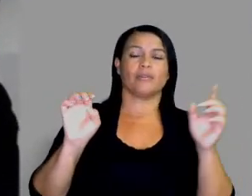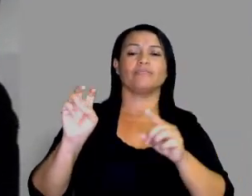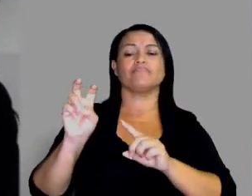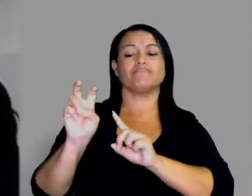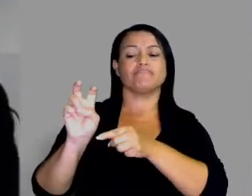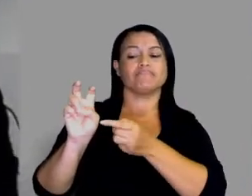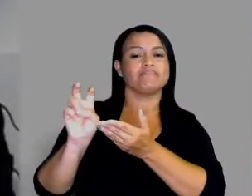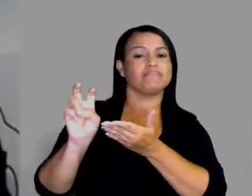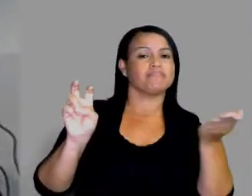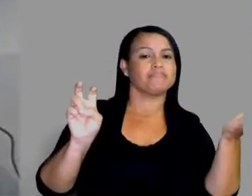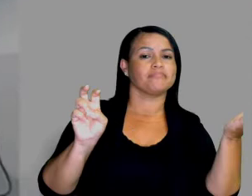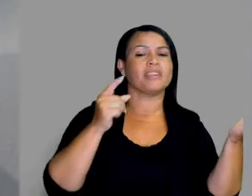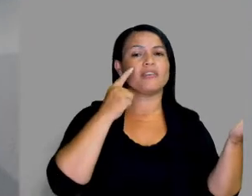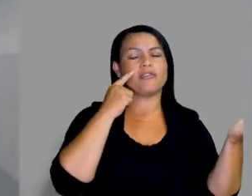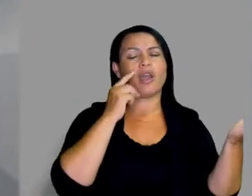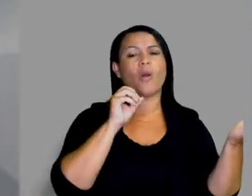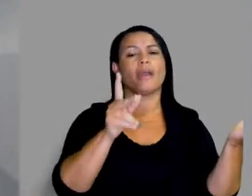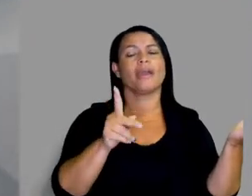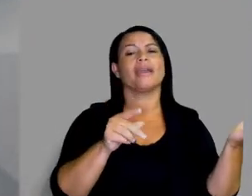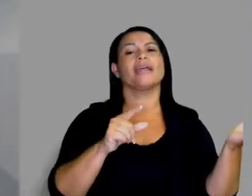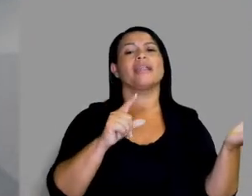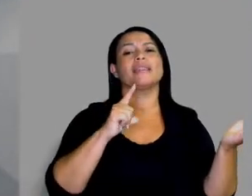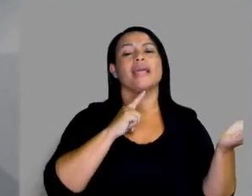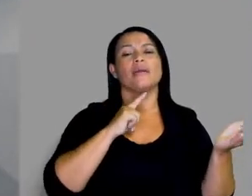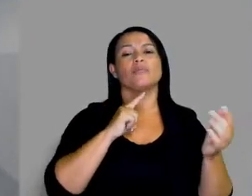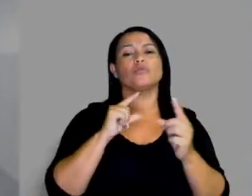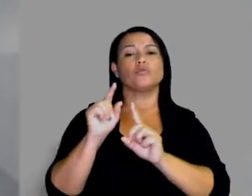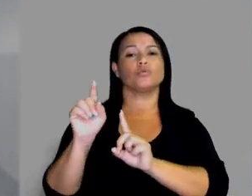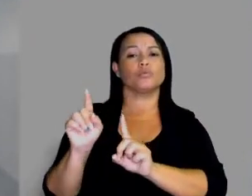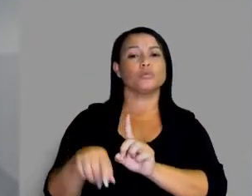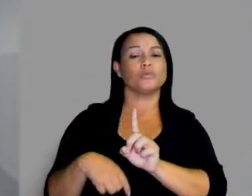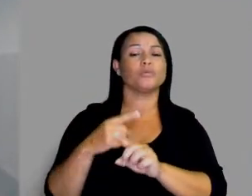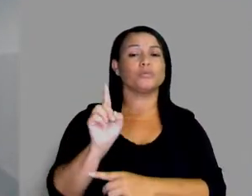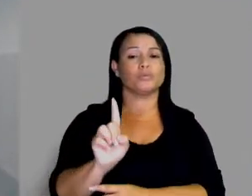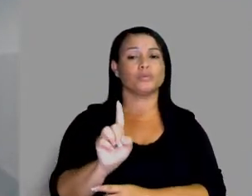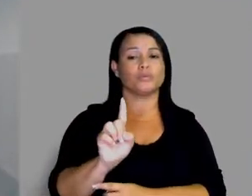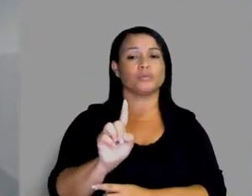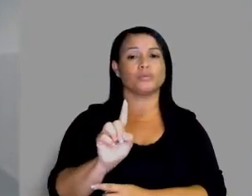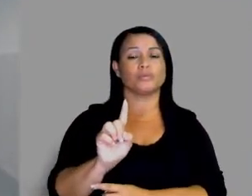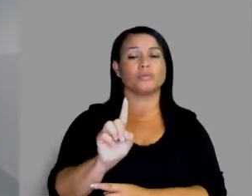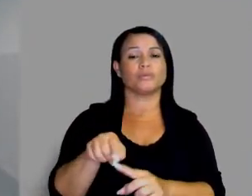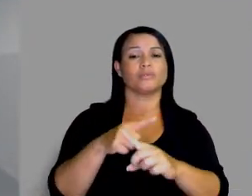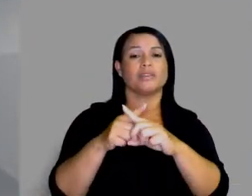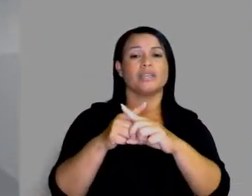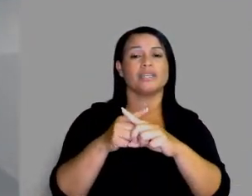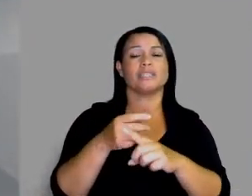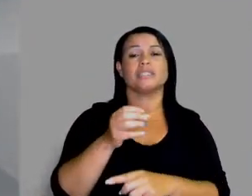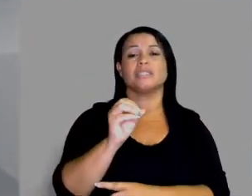da vírgula, ok? Então, nós temos aí 1 vezes